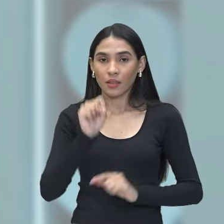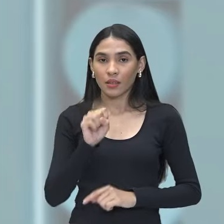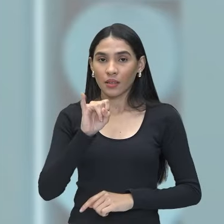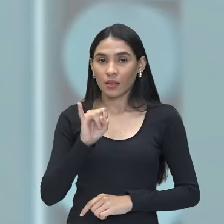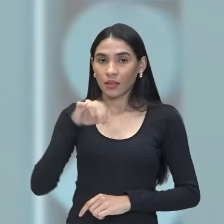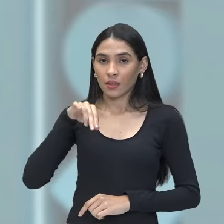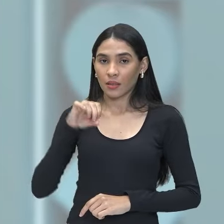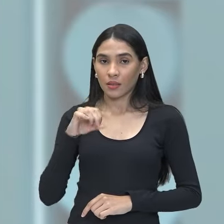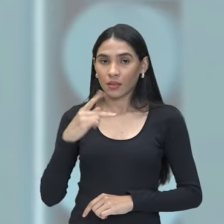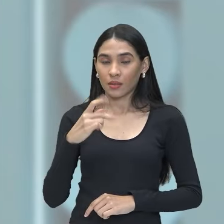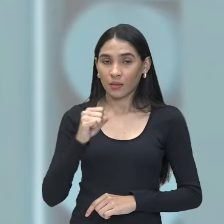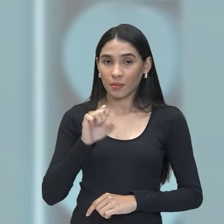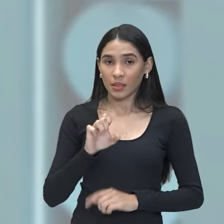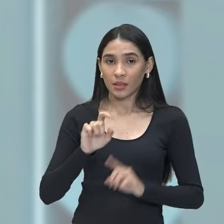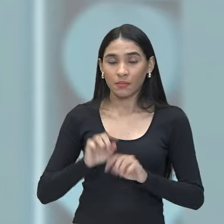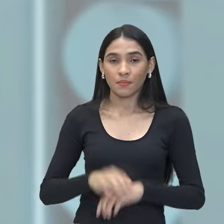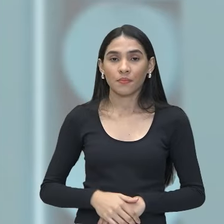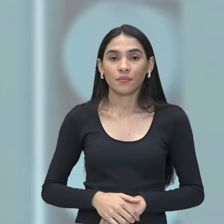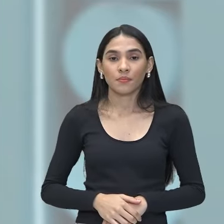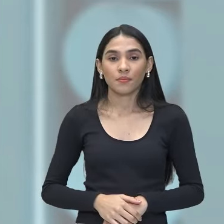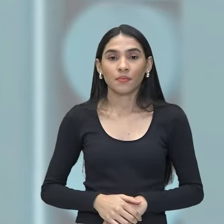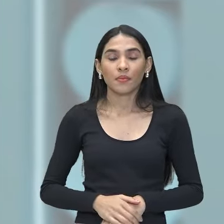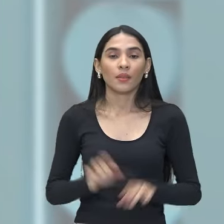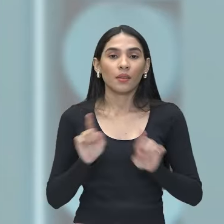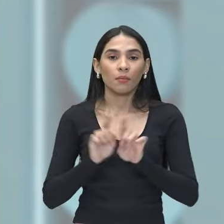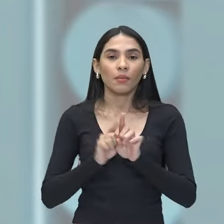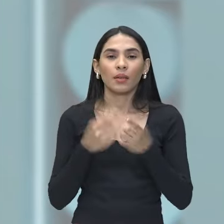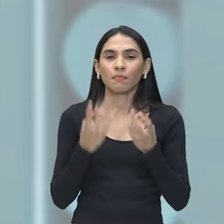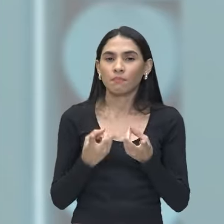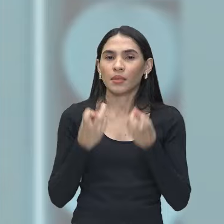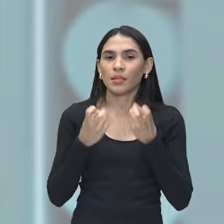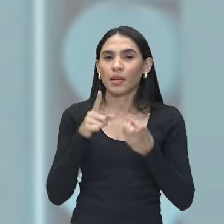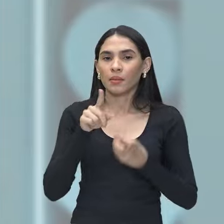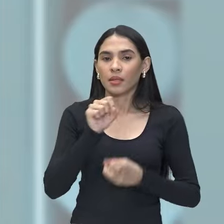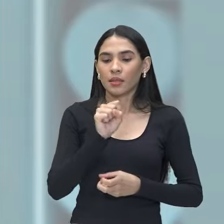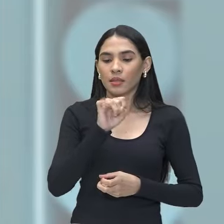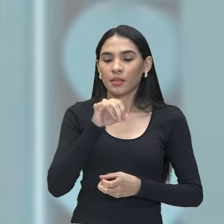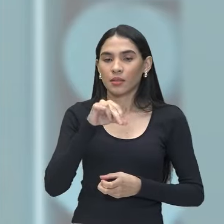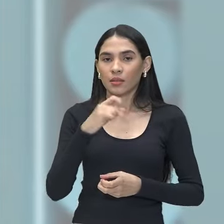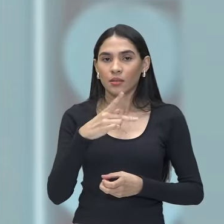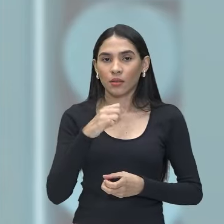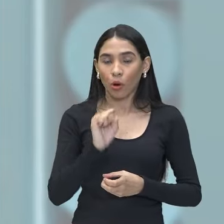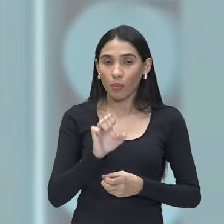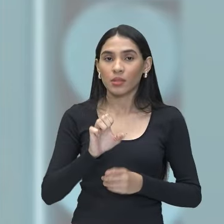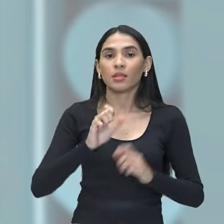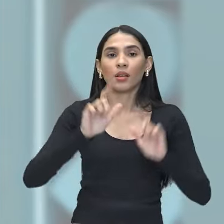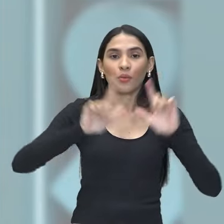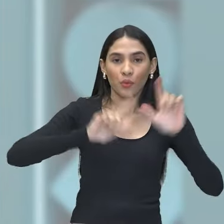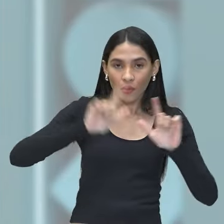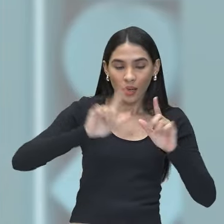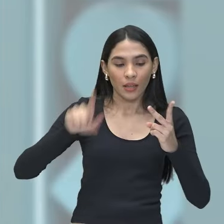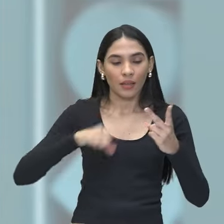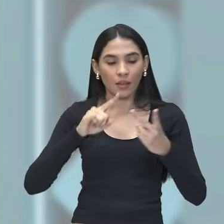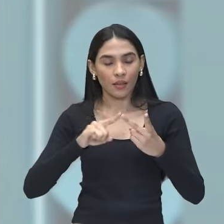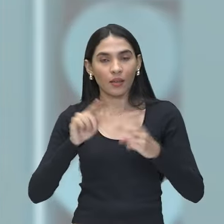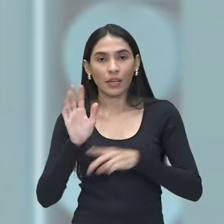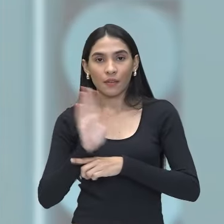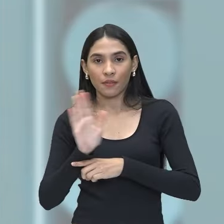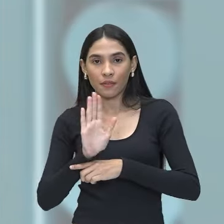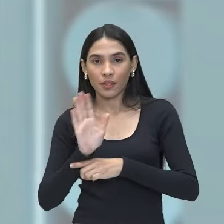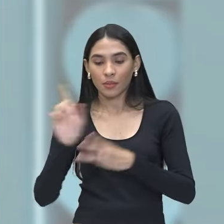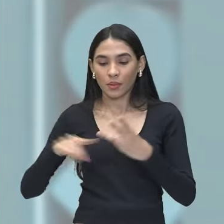para finalizar e antes de avançarmos, dá para ter sinopse também de novelas, de filmes,